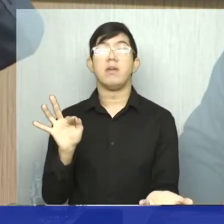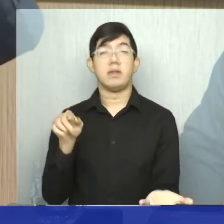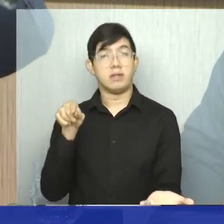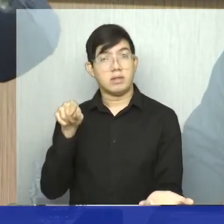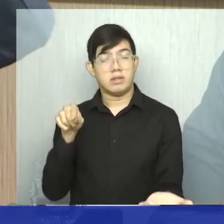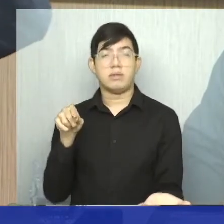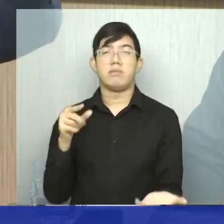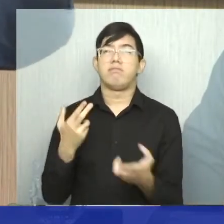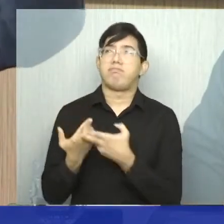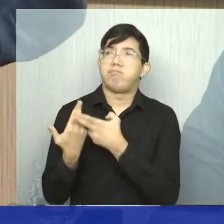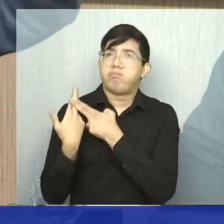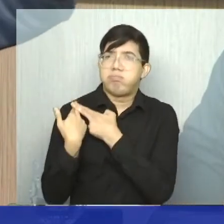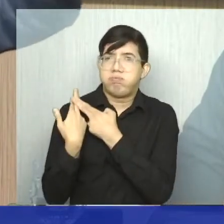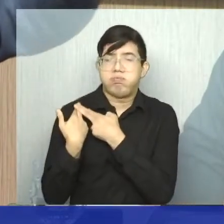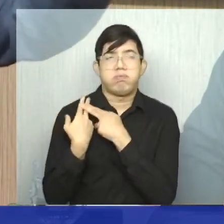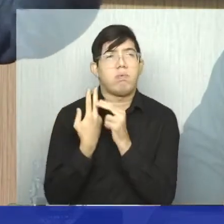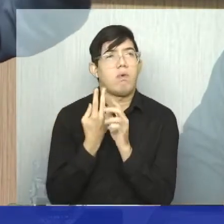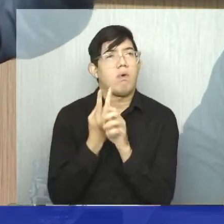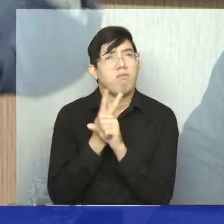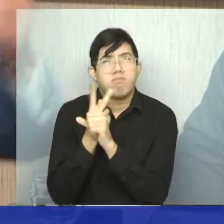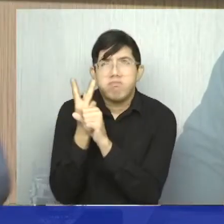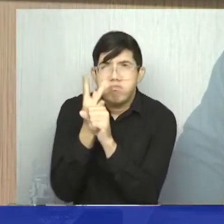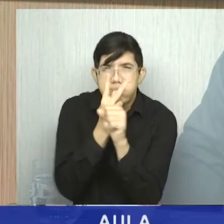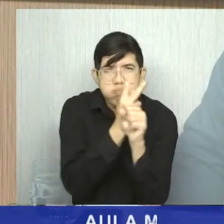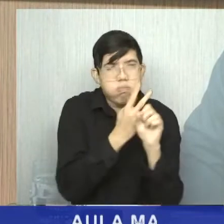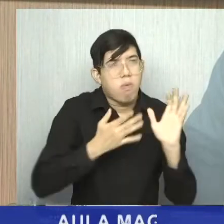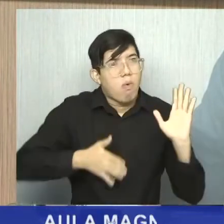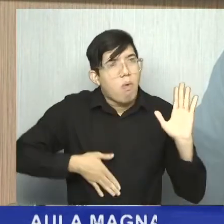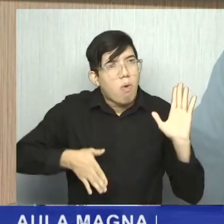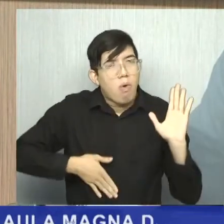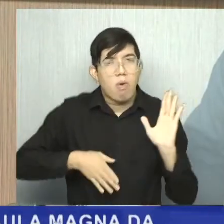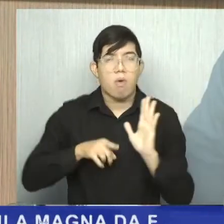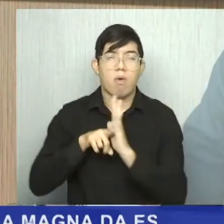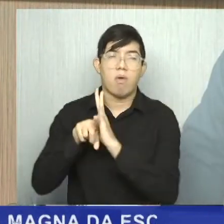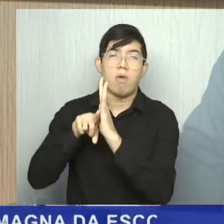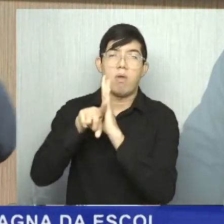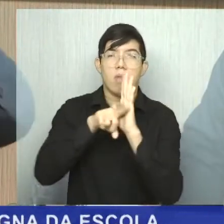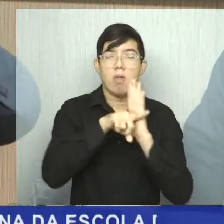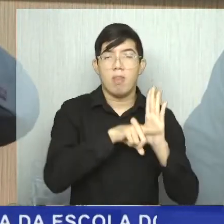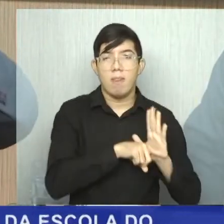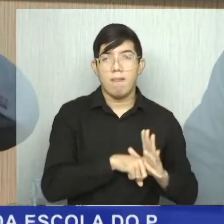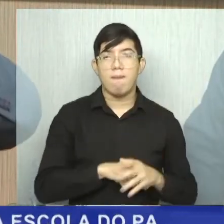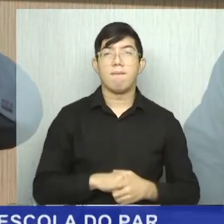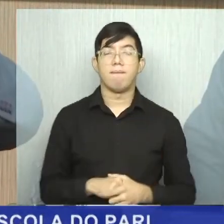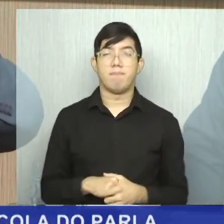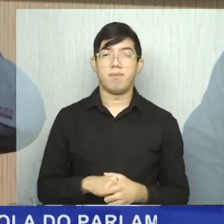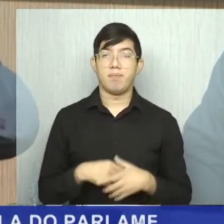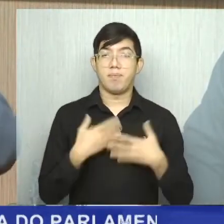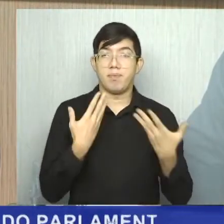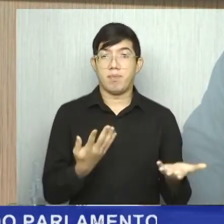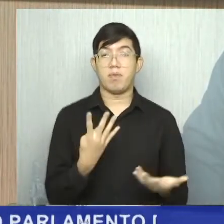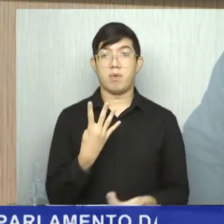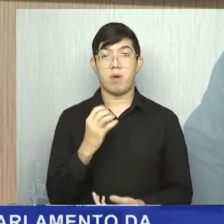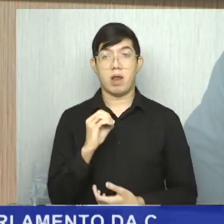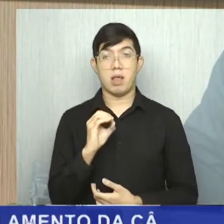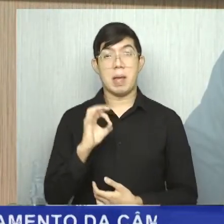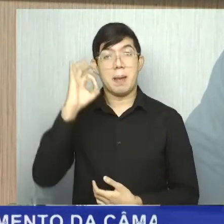branco, poderoso, ladrão da política, ladrão financeiro, etc, etc. Então, e 40%, pelo menos, desses 11 mil estão